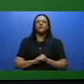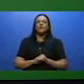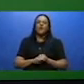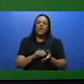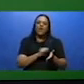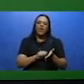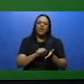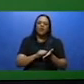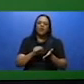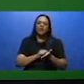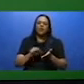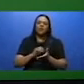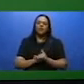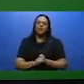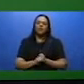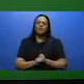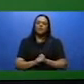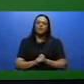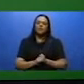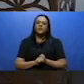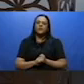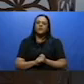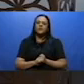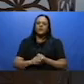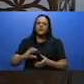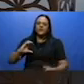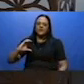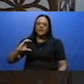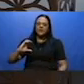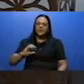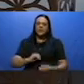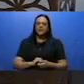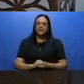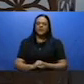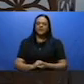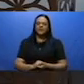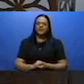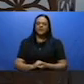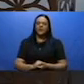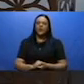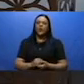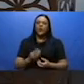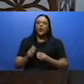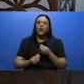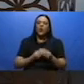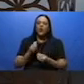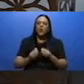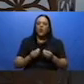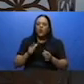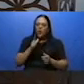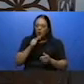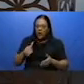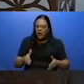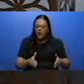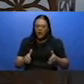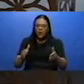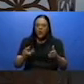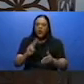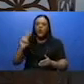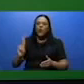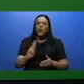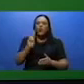Anote agora, lá no C, a utilidade que os rios têm hoje e que não tinham no